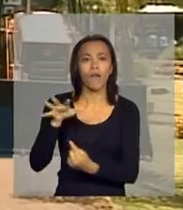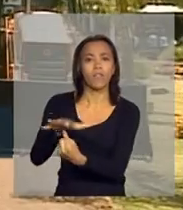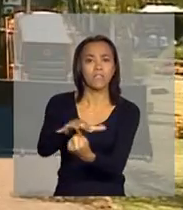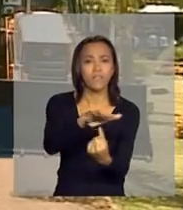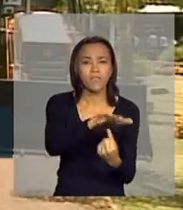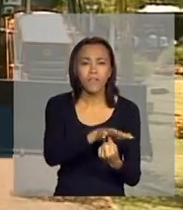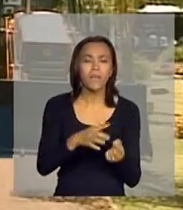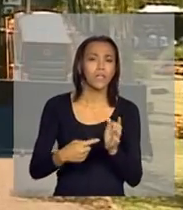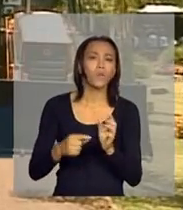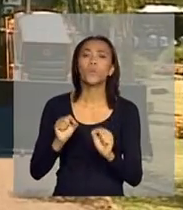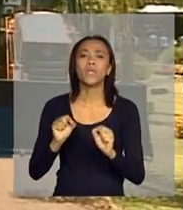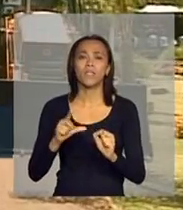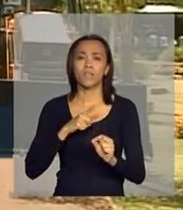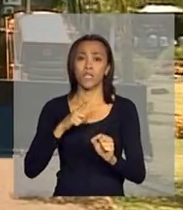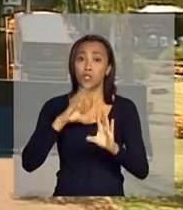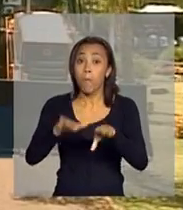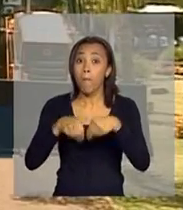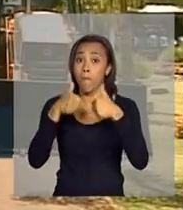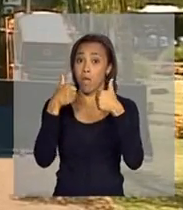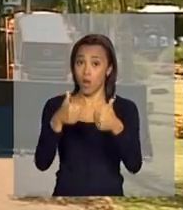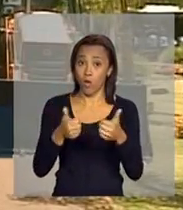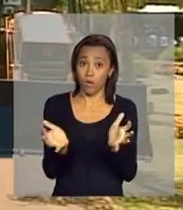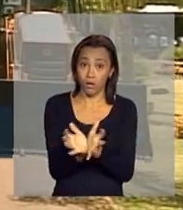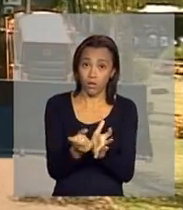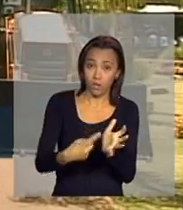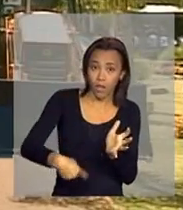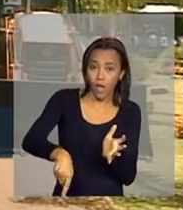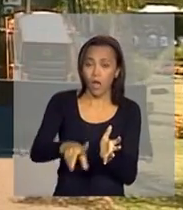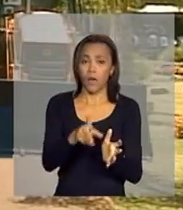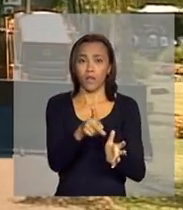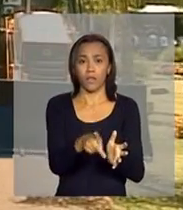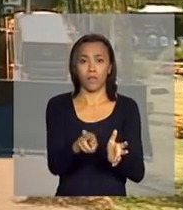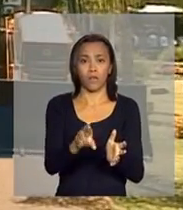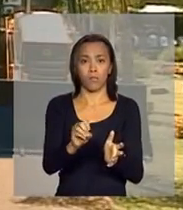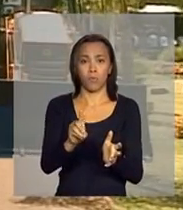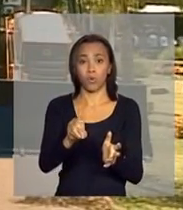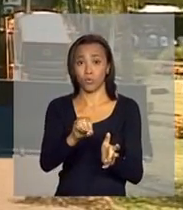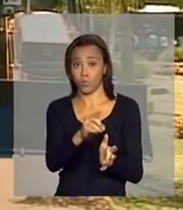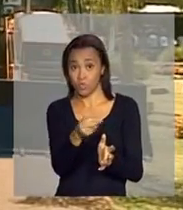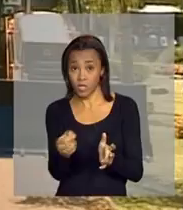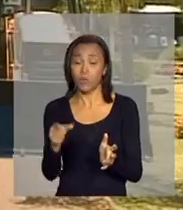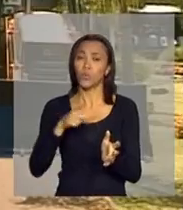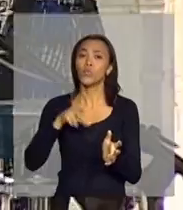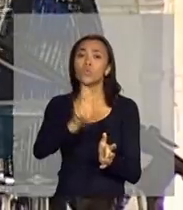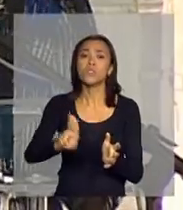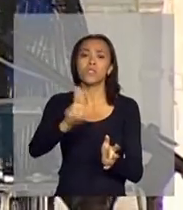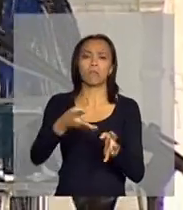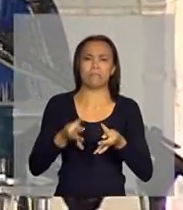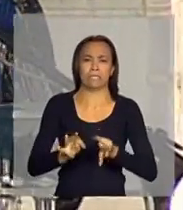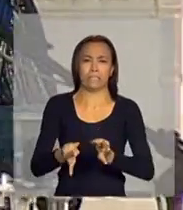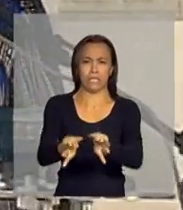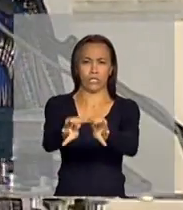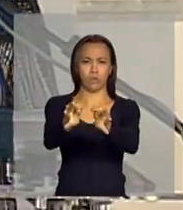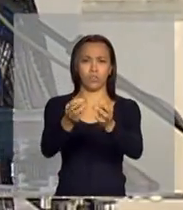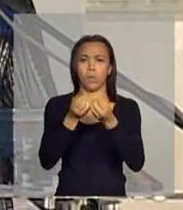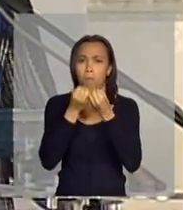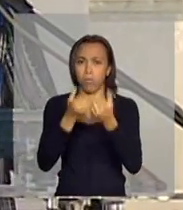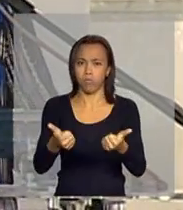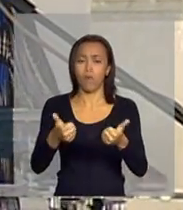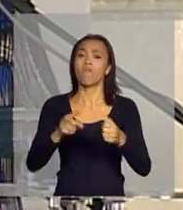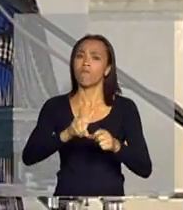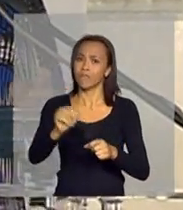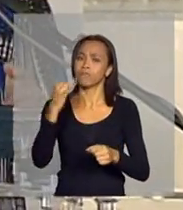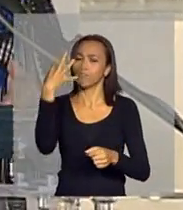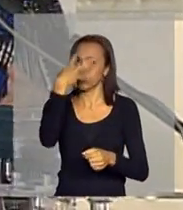há de melhor na sua produção de máquinas e equipamentos com tecnologia moderna, também me disseram que vai ser